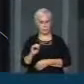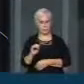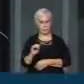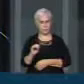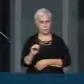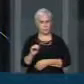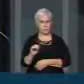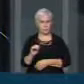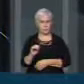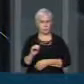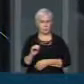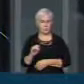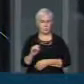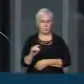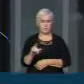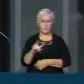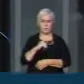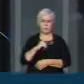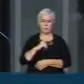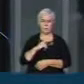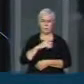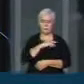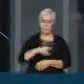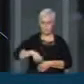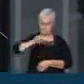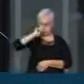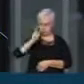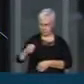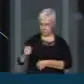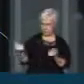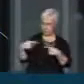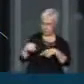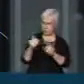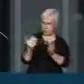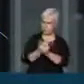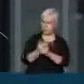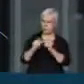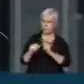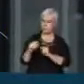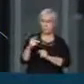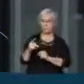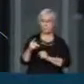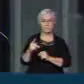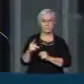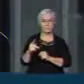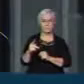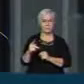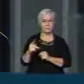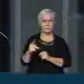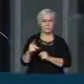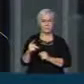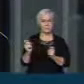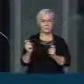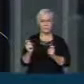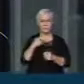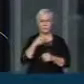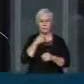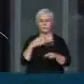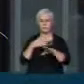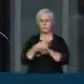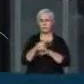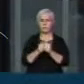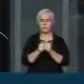ele é demandado pelo Ministério Público por um único fato: a sua legitimidade para compor o polo passivo